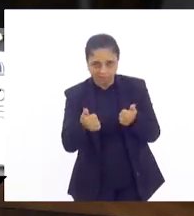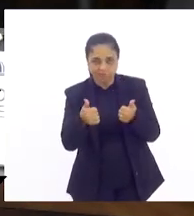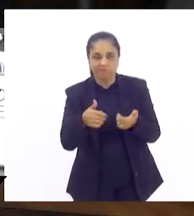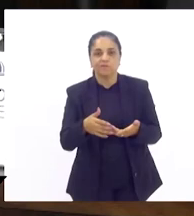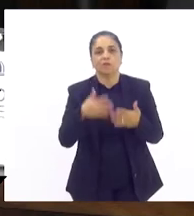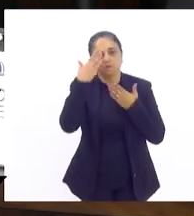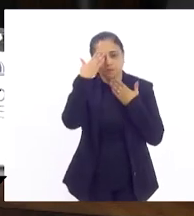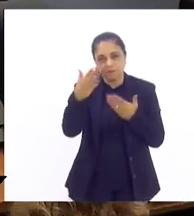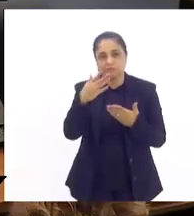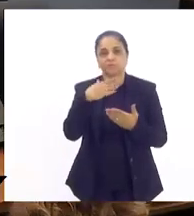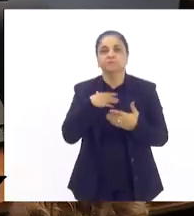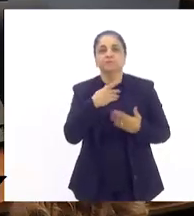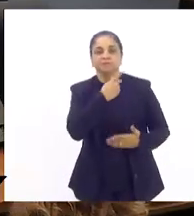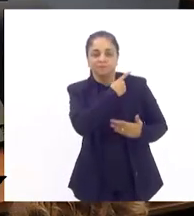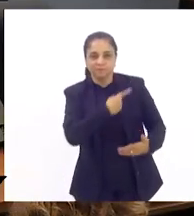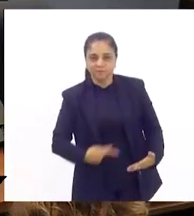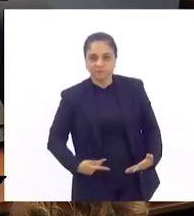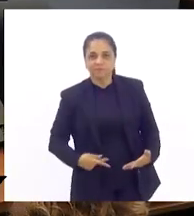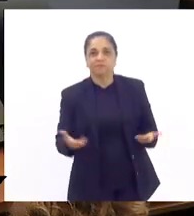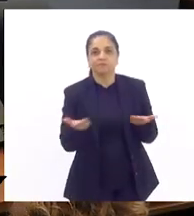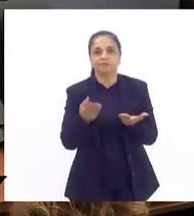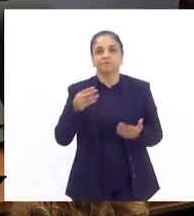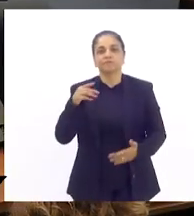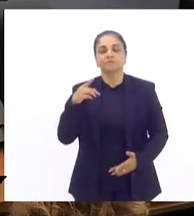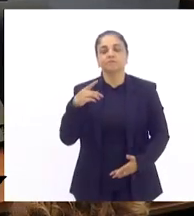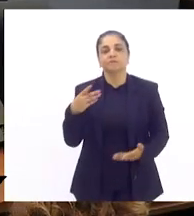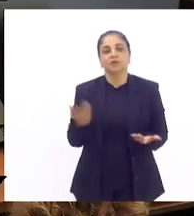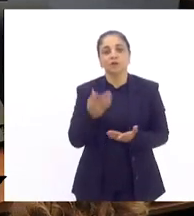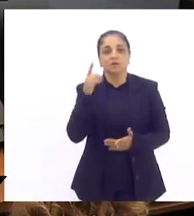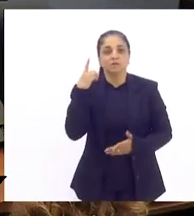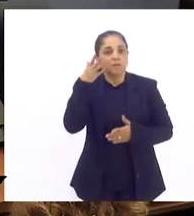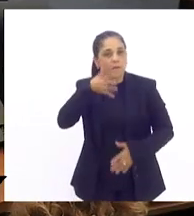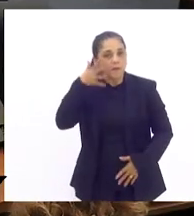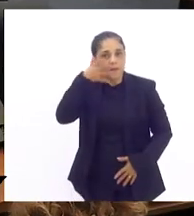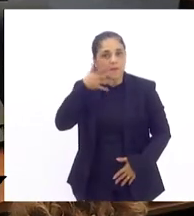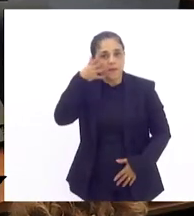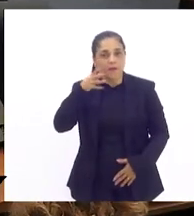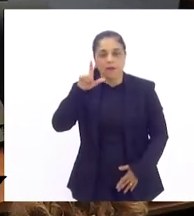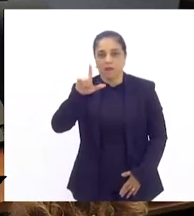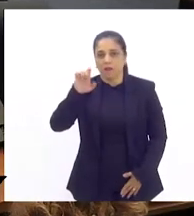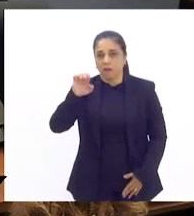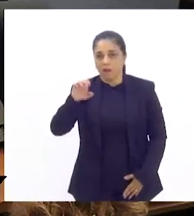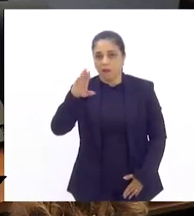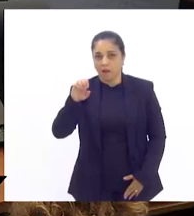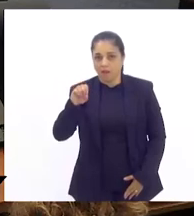deputado Renato Machado. Passando a palavra agora para o deputado Léo Vieira.